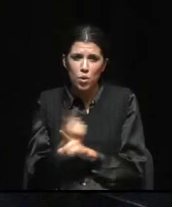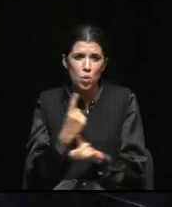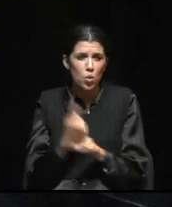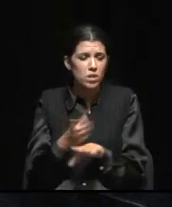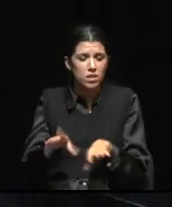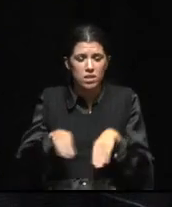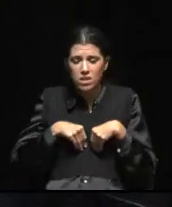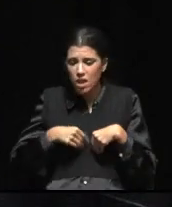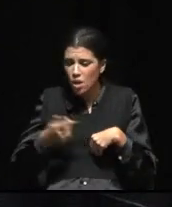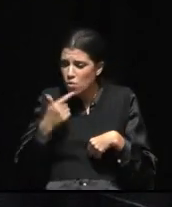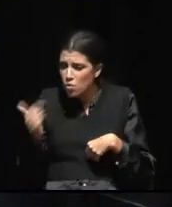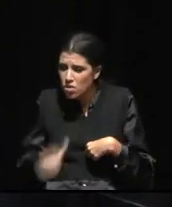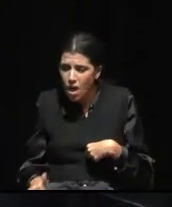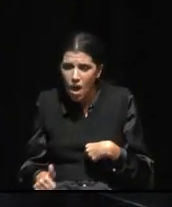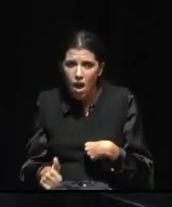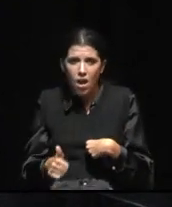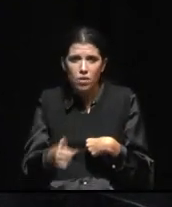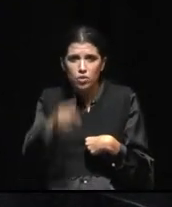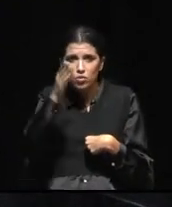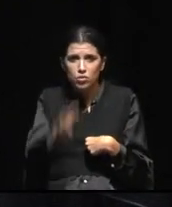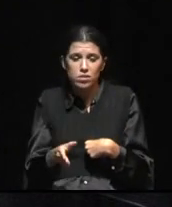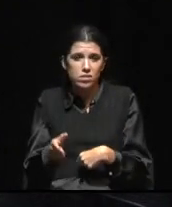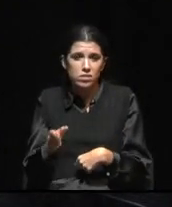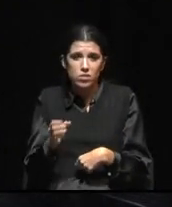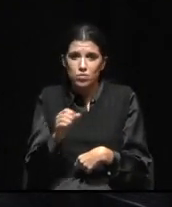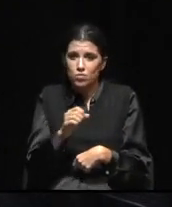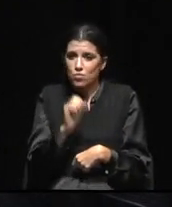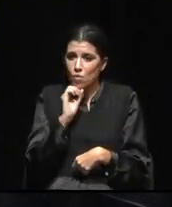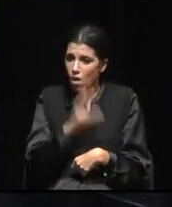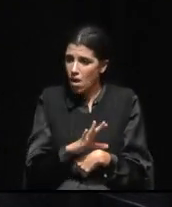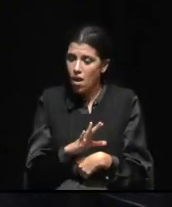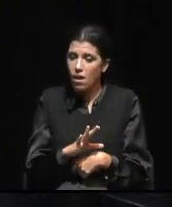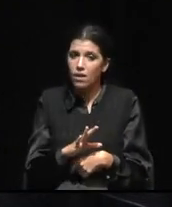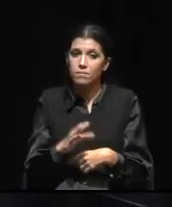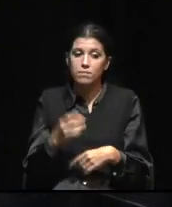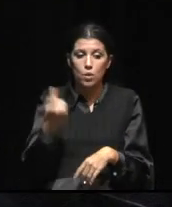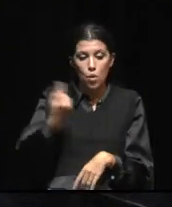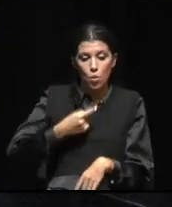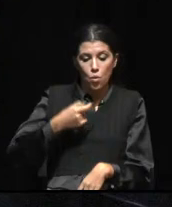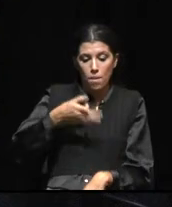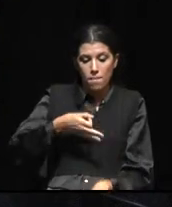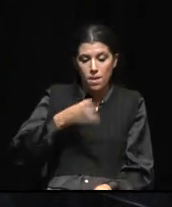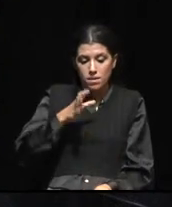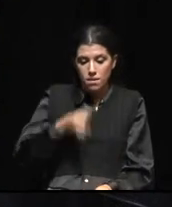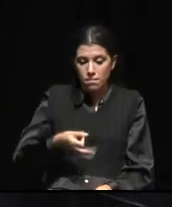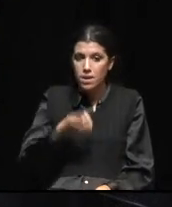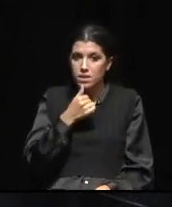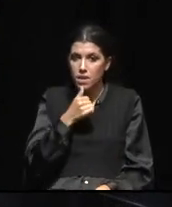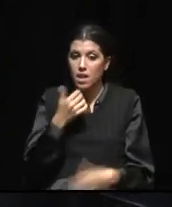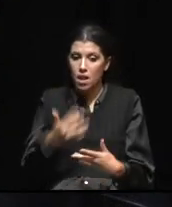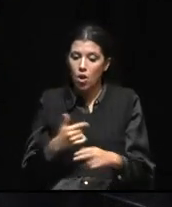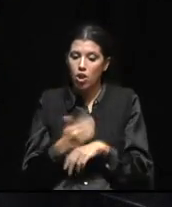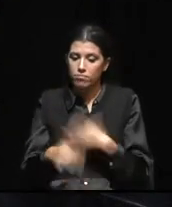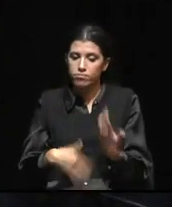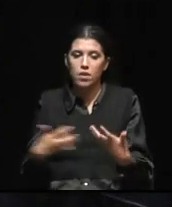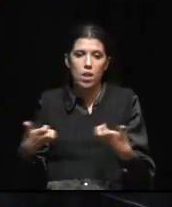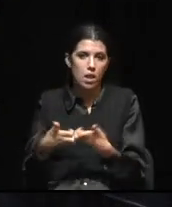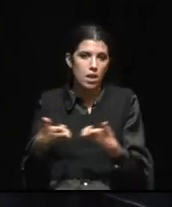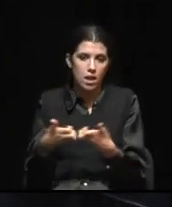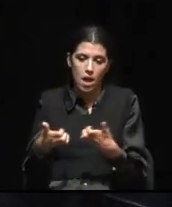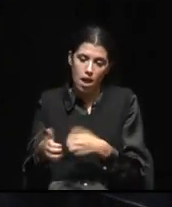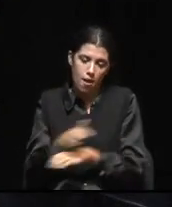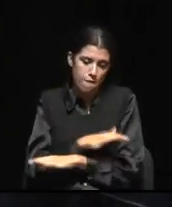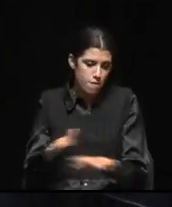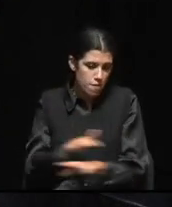o injustificável fim de citação para o PCP agir agora para além da condenação e da